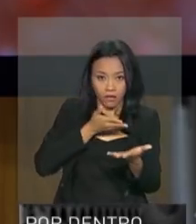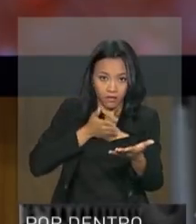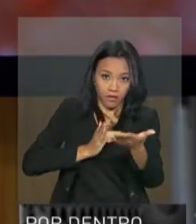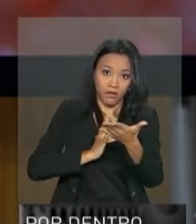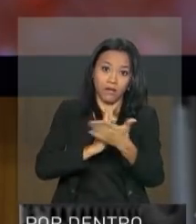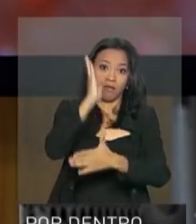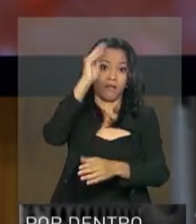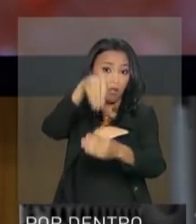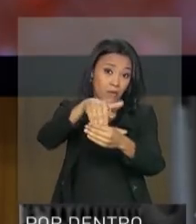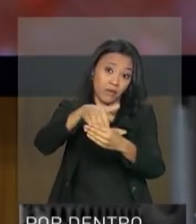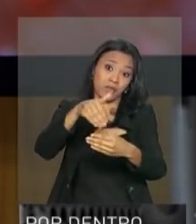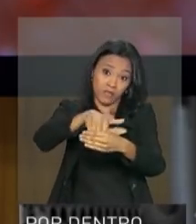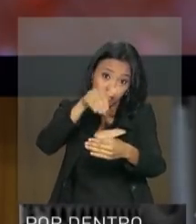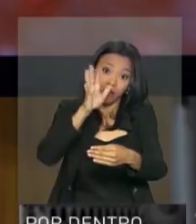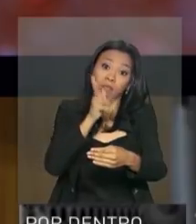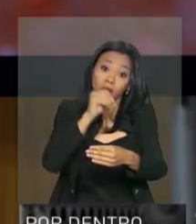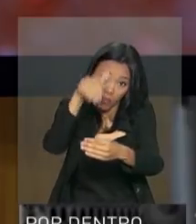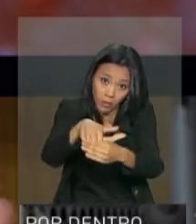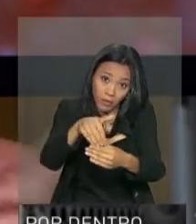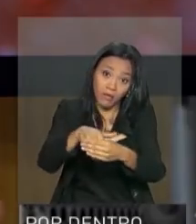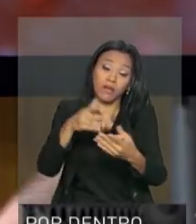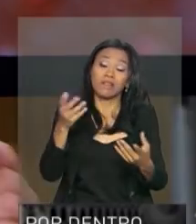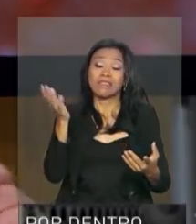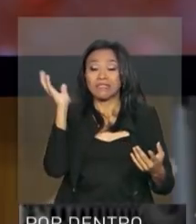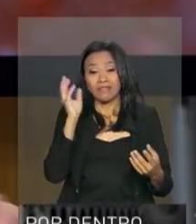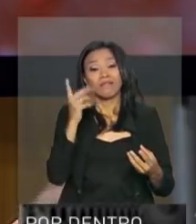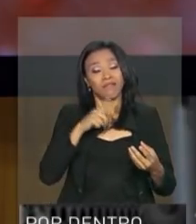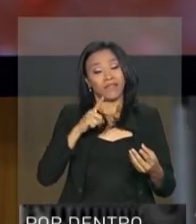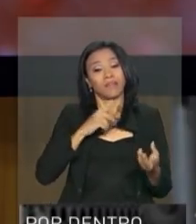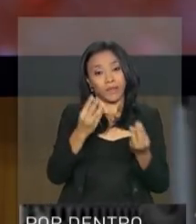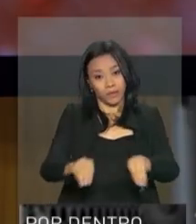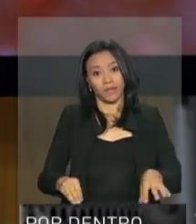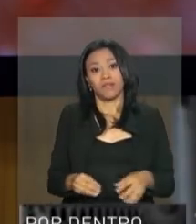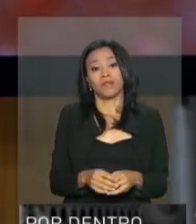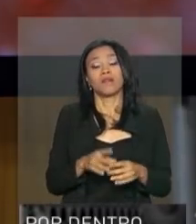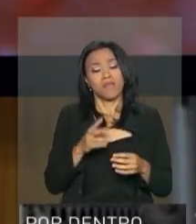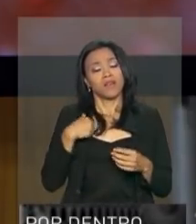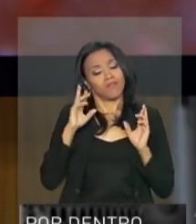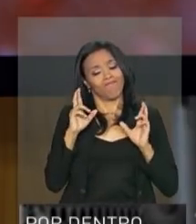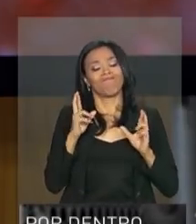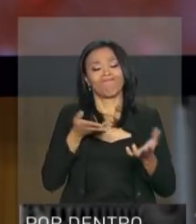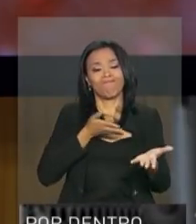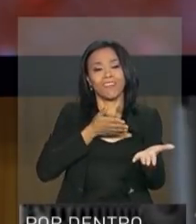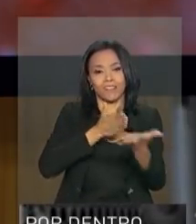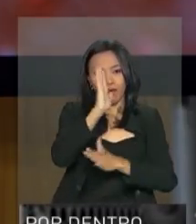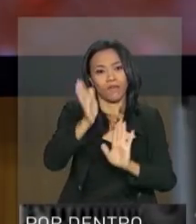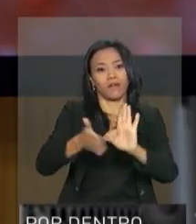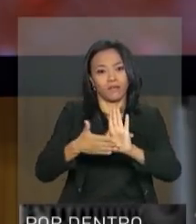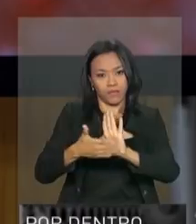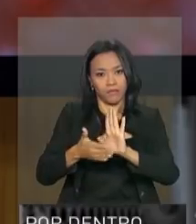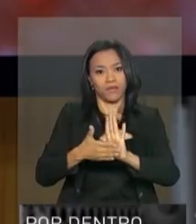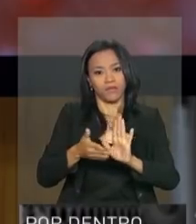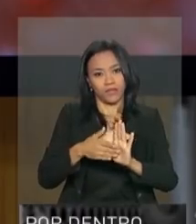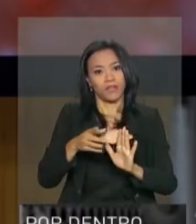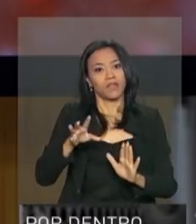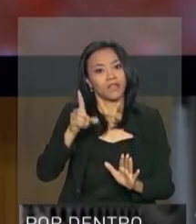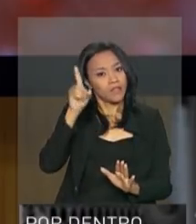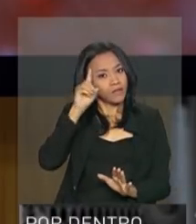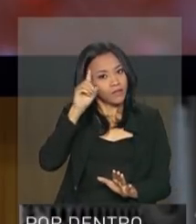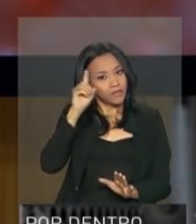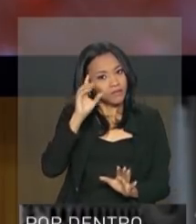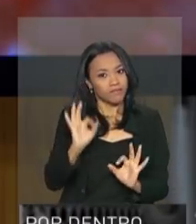traz sim prejuízo. Mas a perspectiva é muito boa e a reforma certamente será aprovada aí dentro da data que se espera. Deixa eu